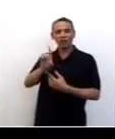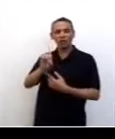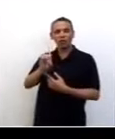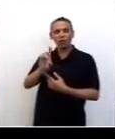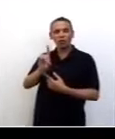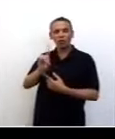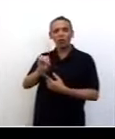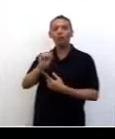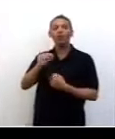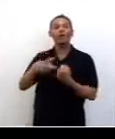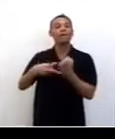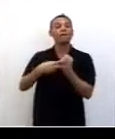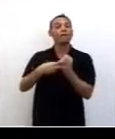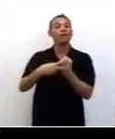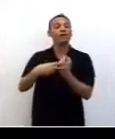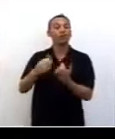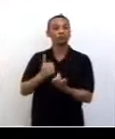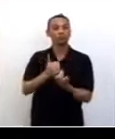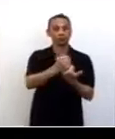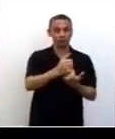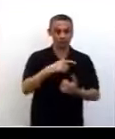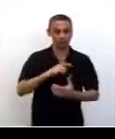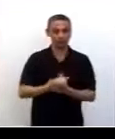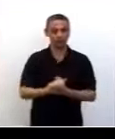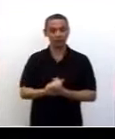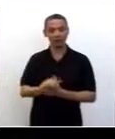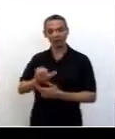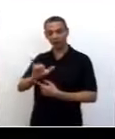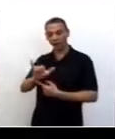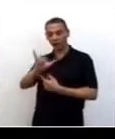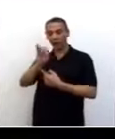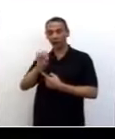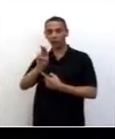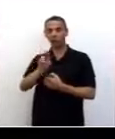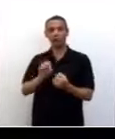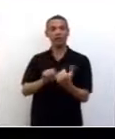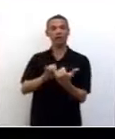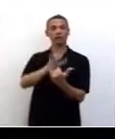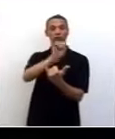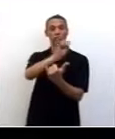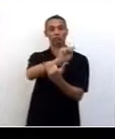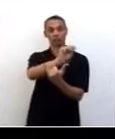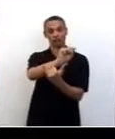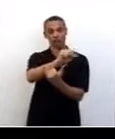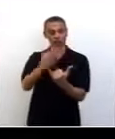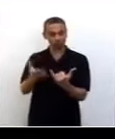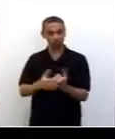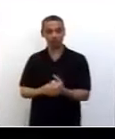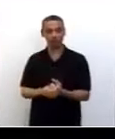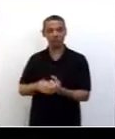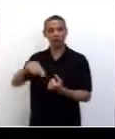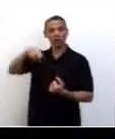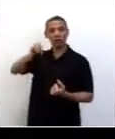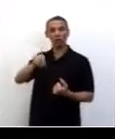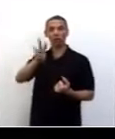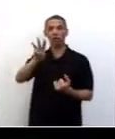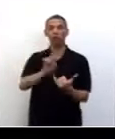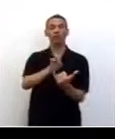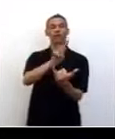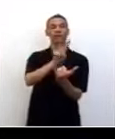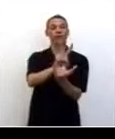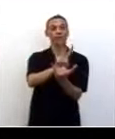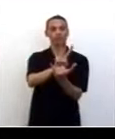verbo auxiliar. O you é o sujeito. E o know é o quê? É o verbo principal. Então, é sempre